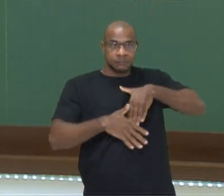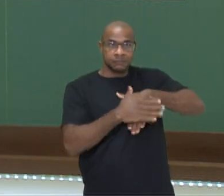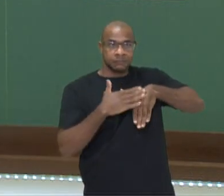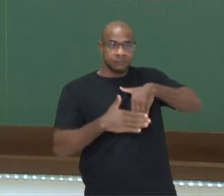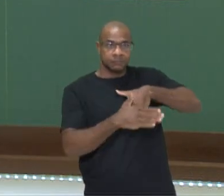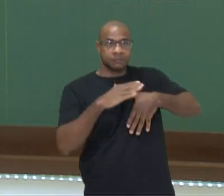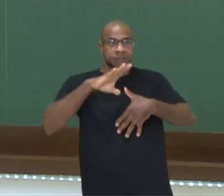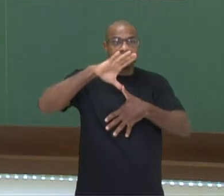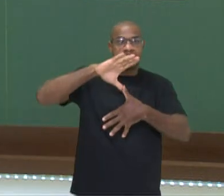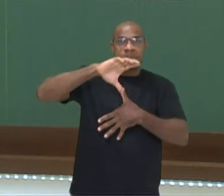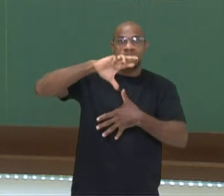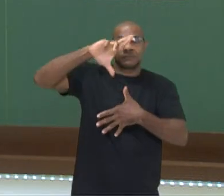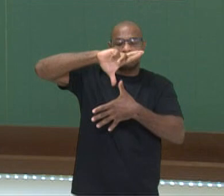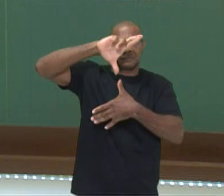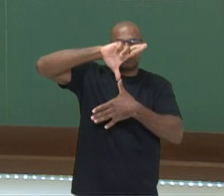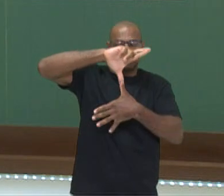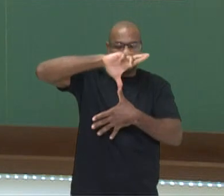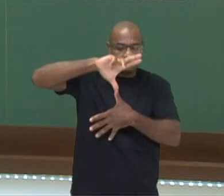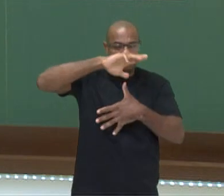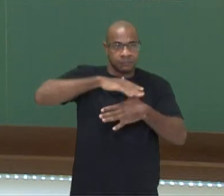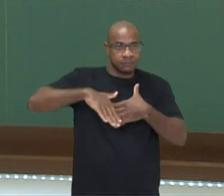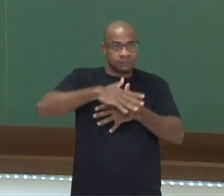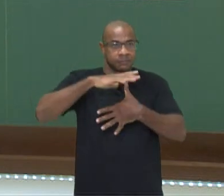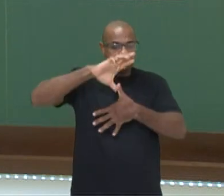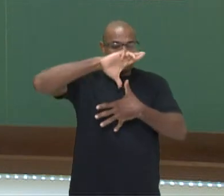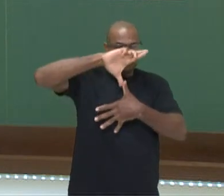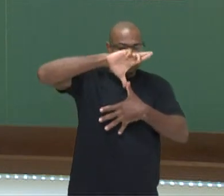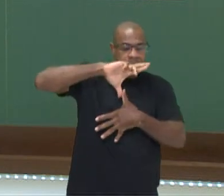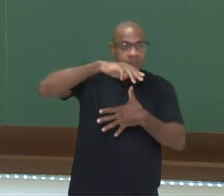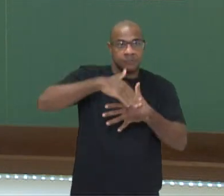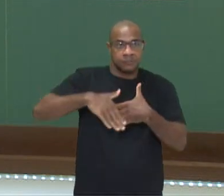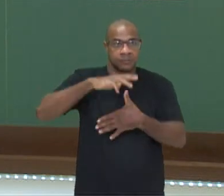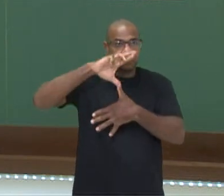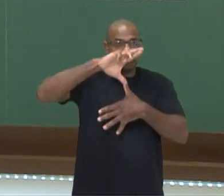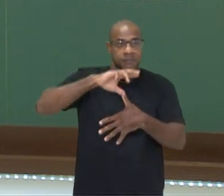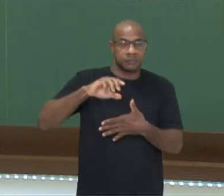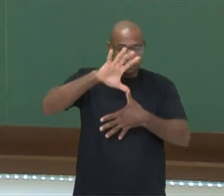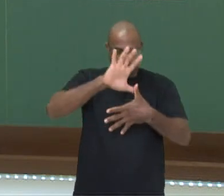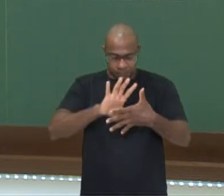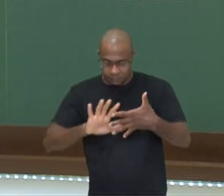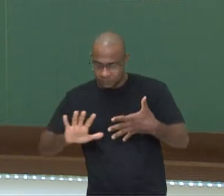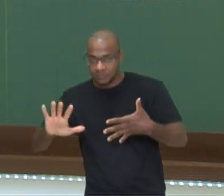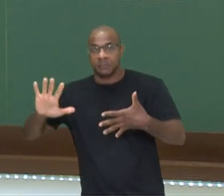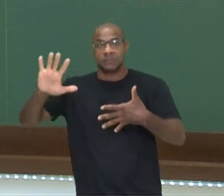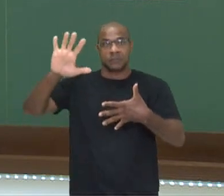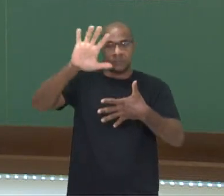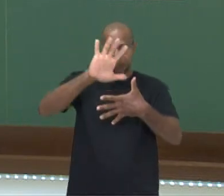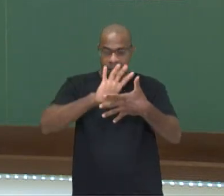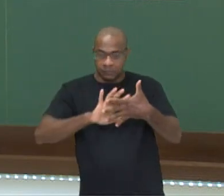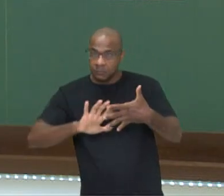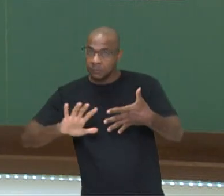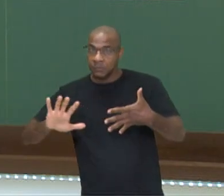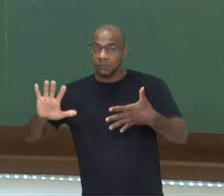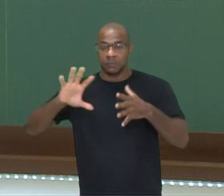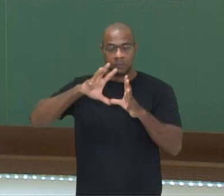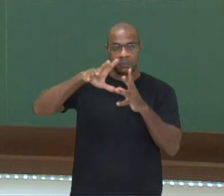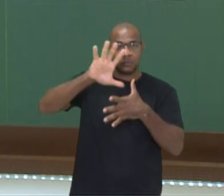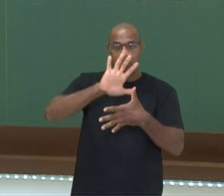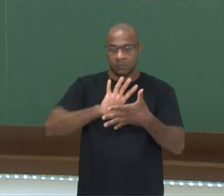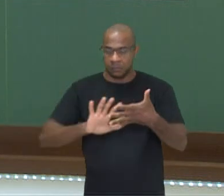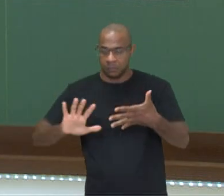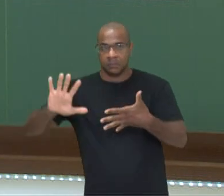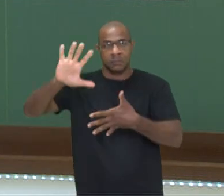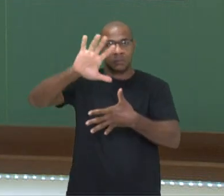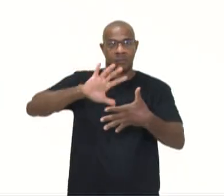da inferência? Você sabe que esse é o mapa mundi planificado, que